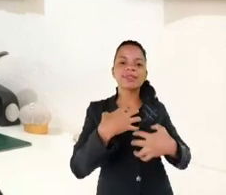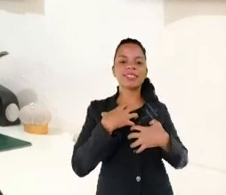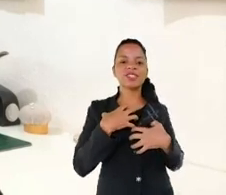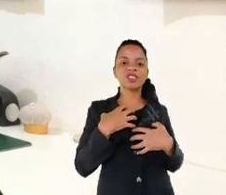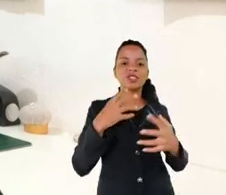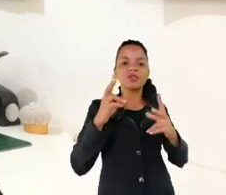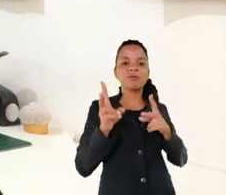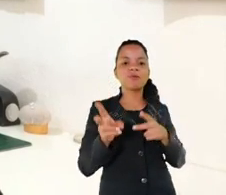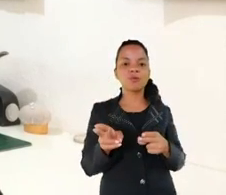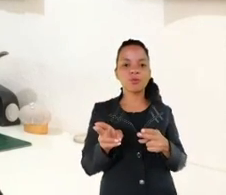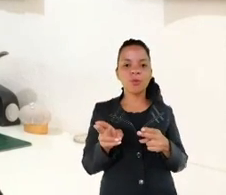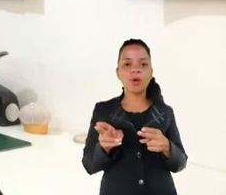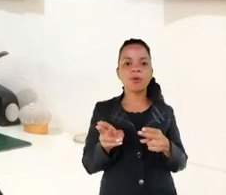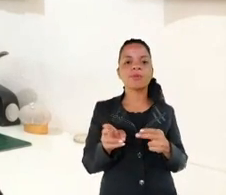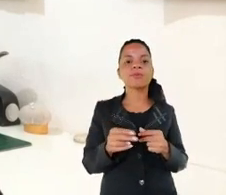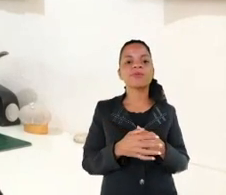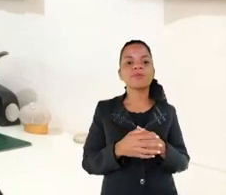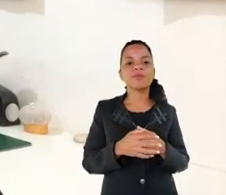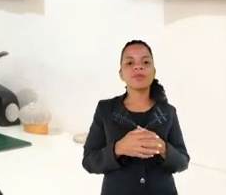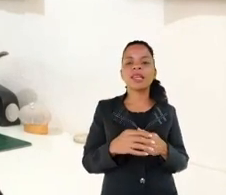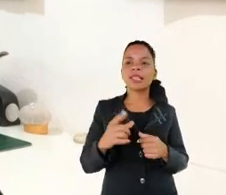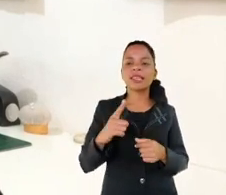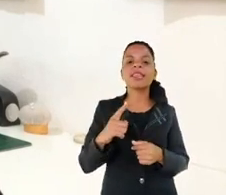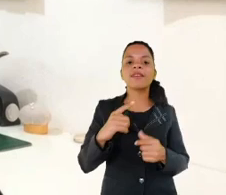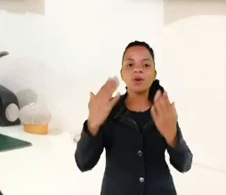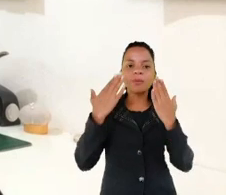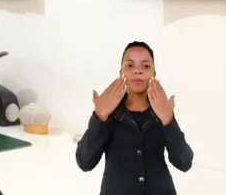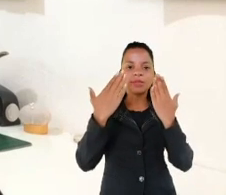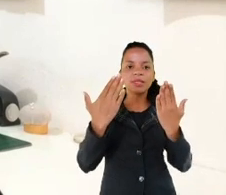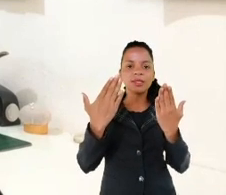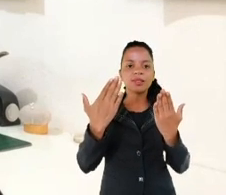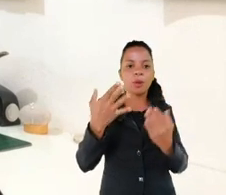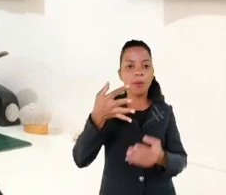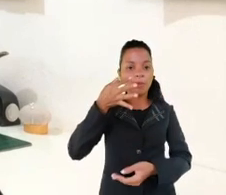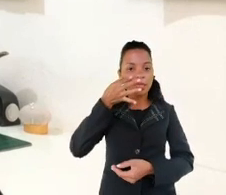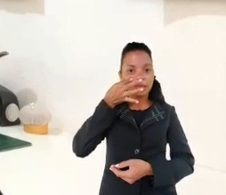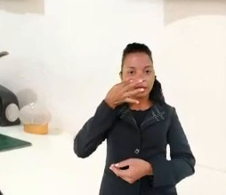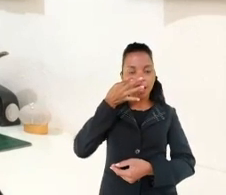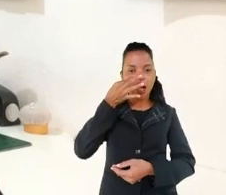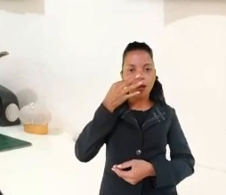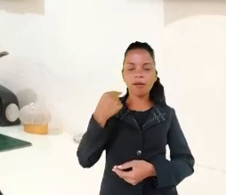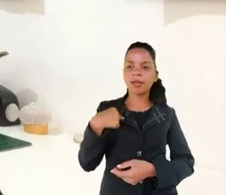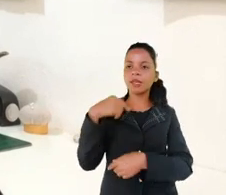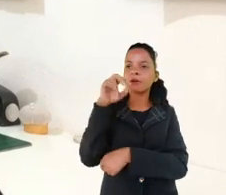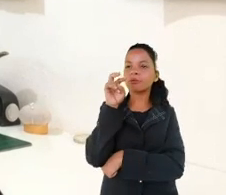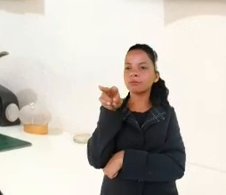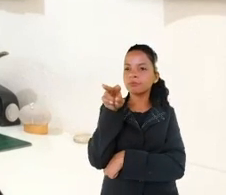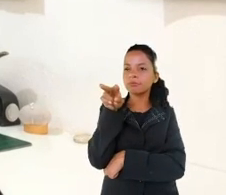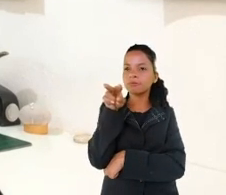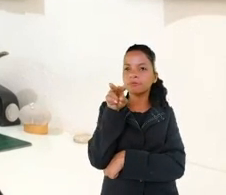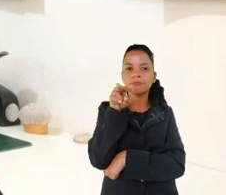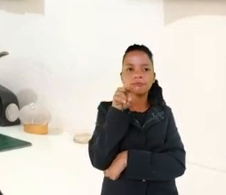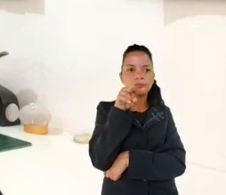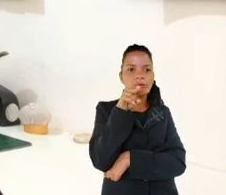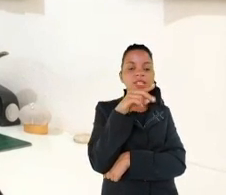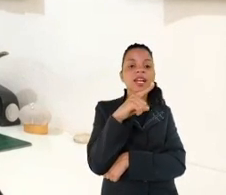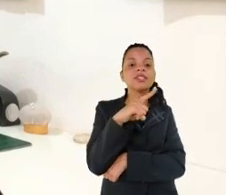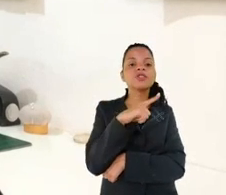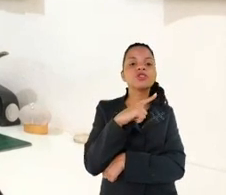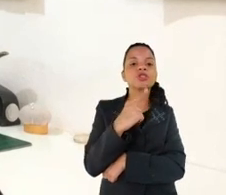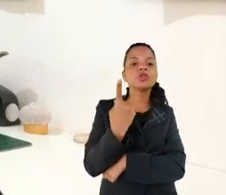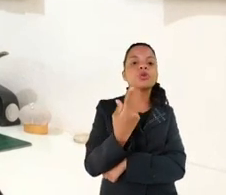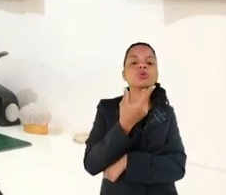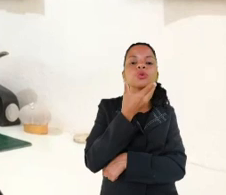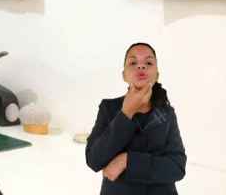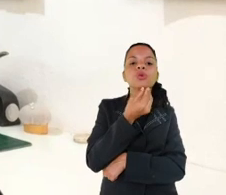individual presencial, que eu ficava olhando as pessoas interagindo, e um senhor, inclusive, foi até essa obra que você comentou, e